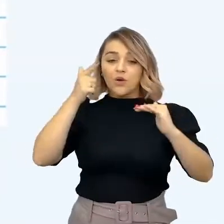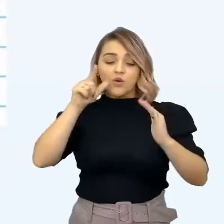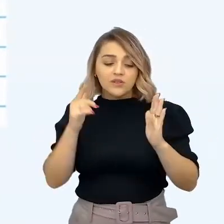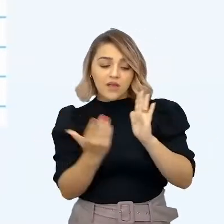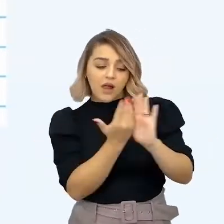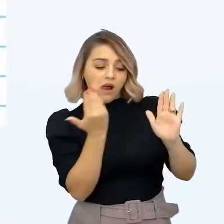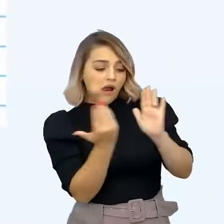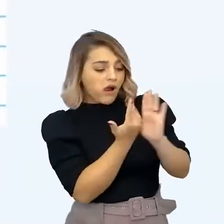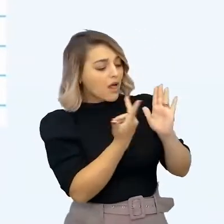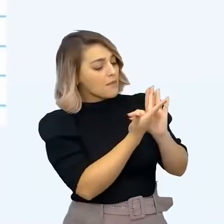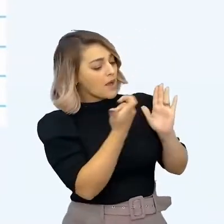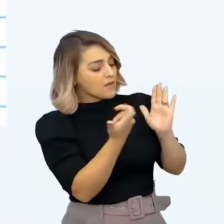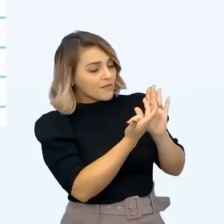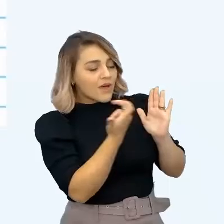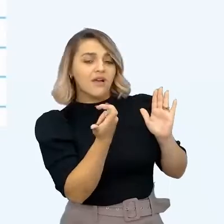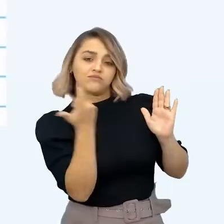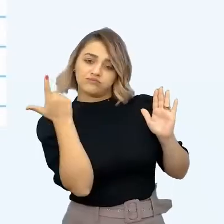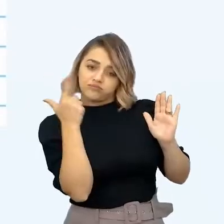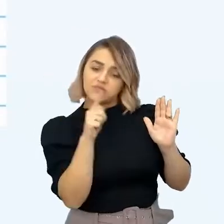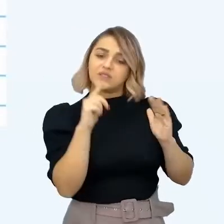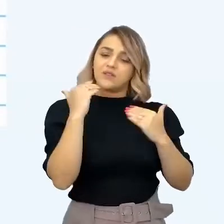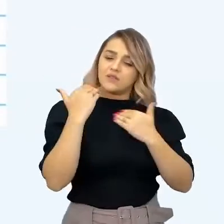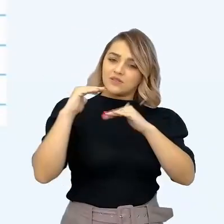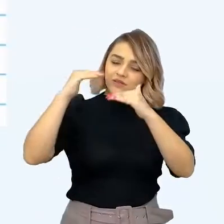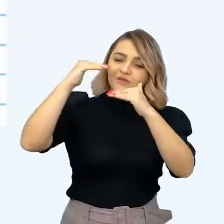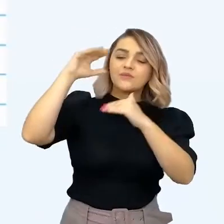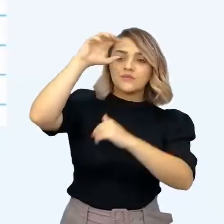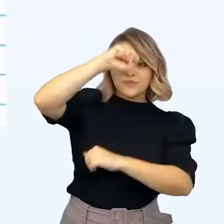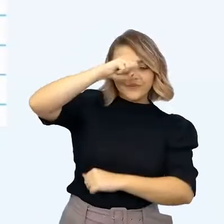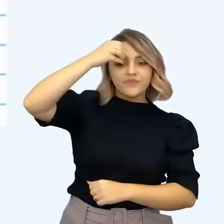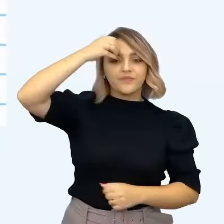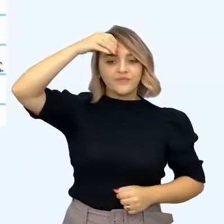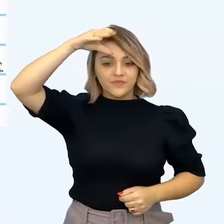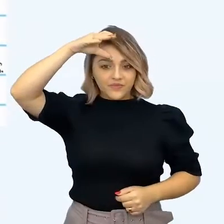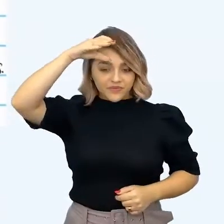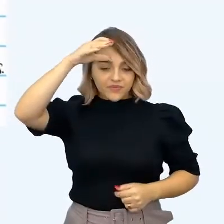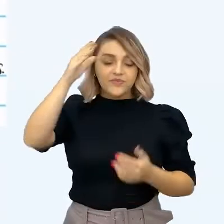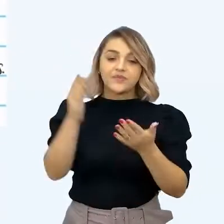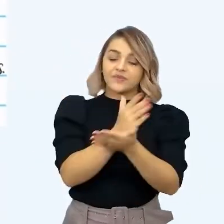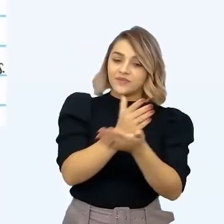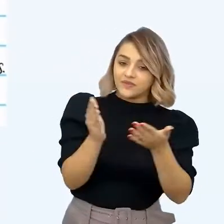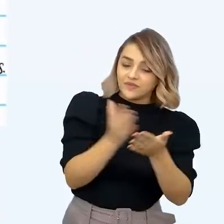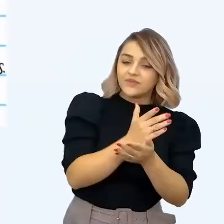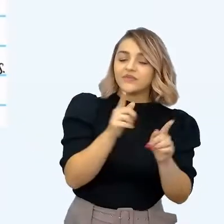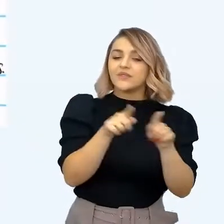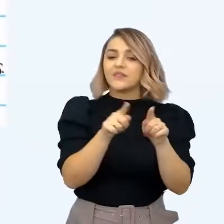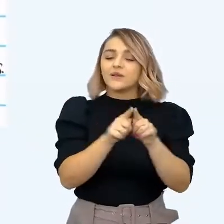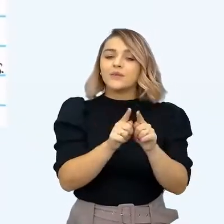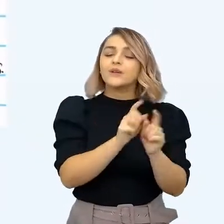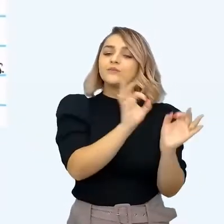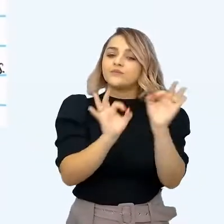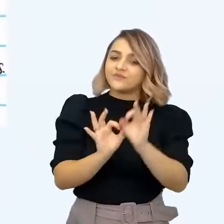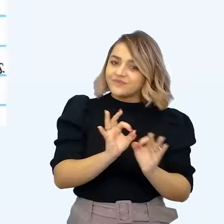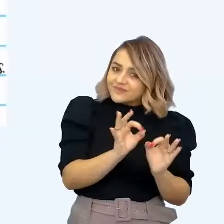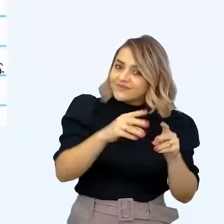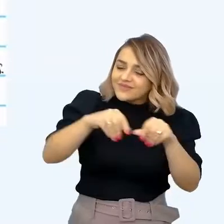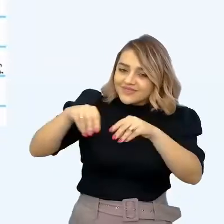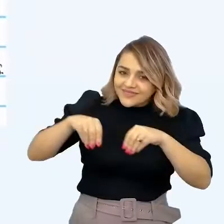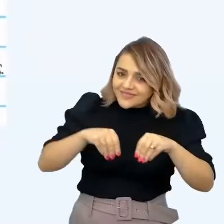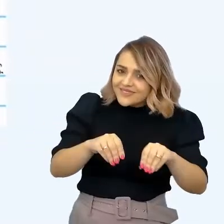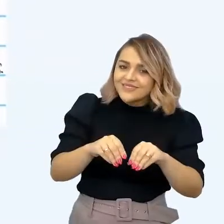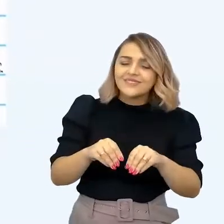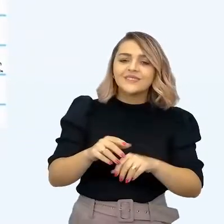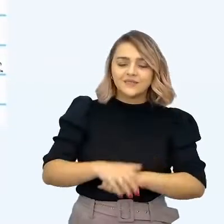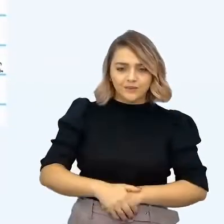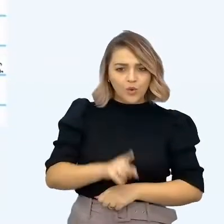para desenvolver as atividades de conhecimento, caracterização, classificação e cartografia dos solos. Então, não seja antipático com